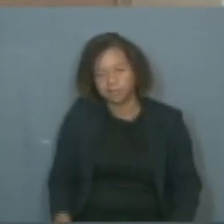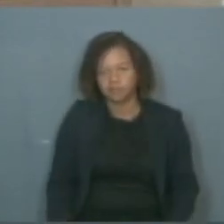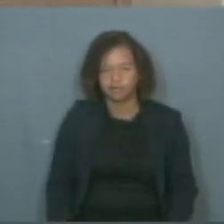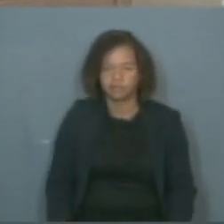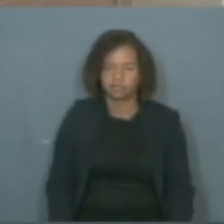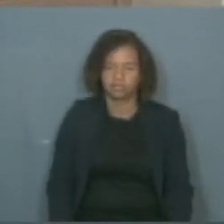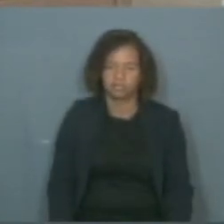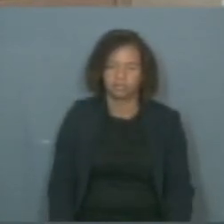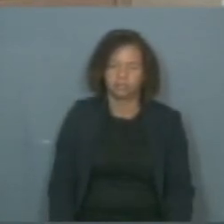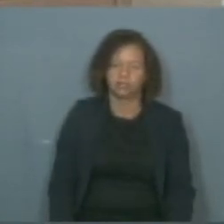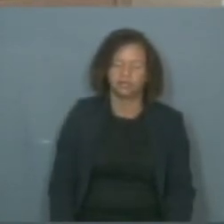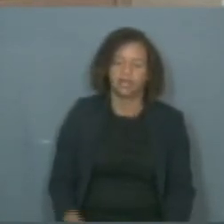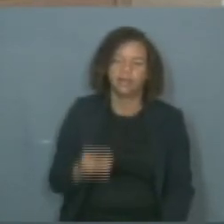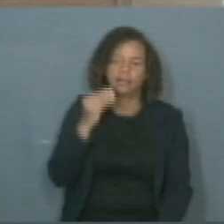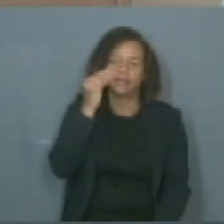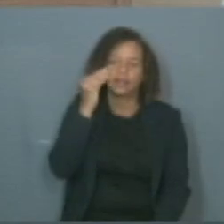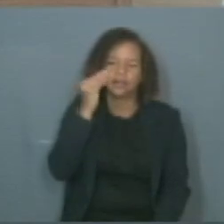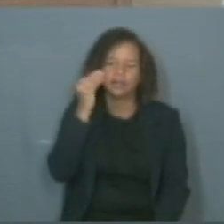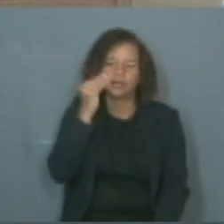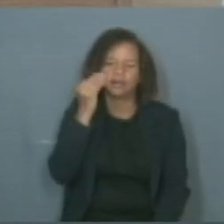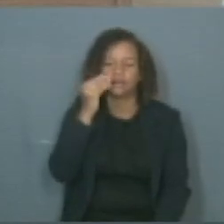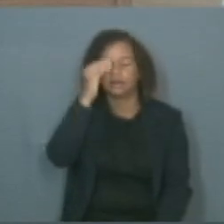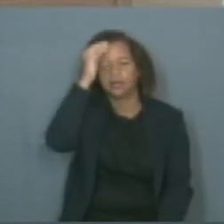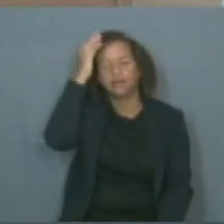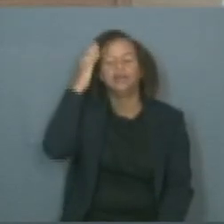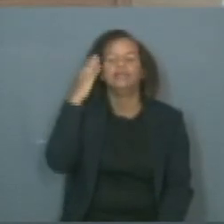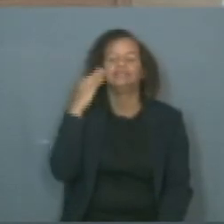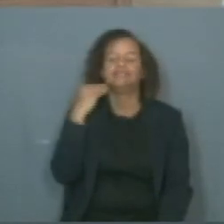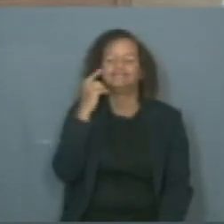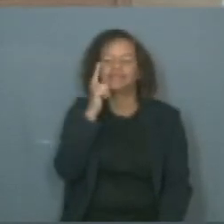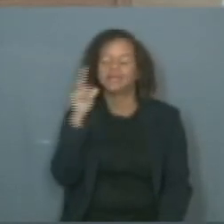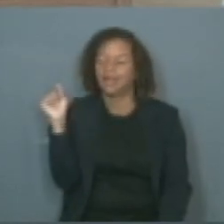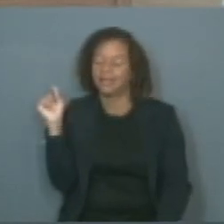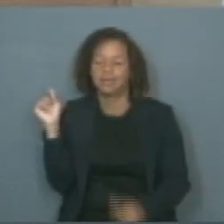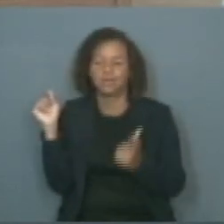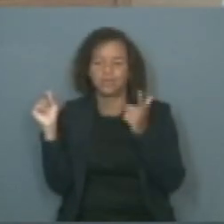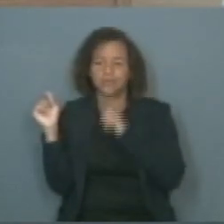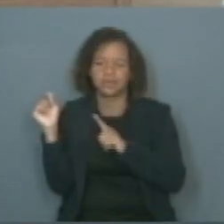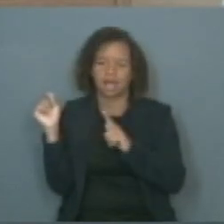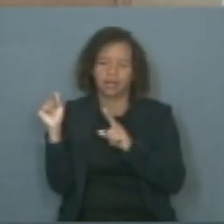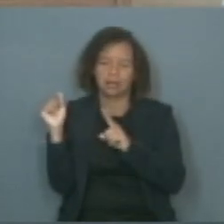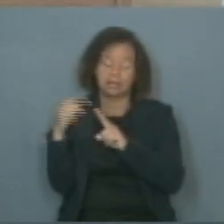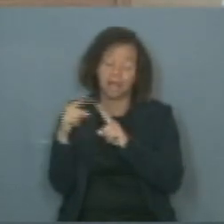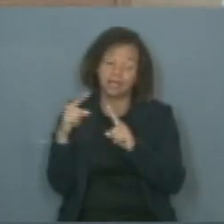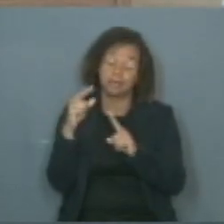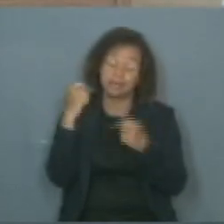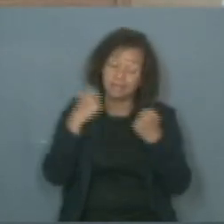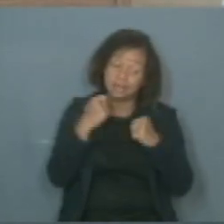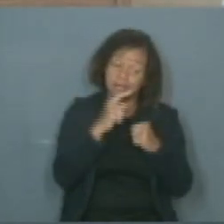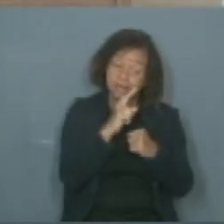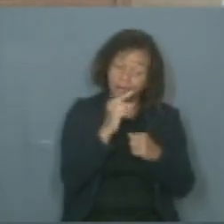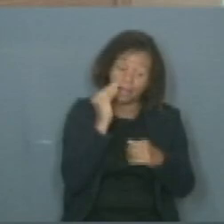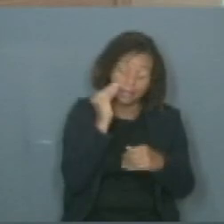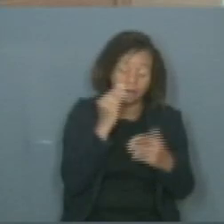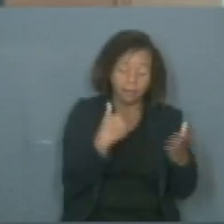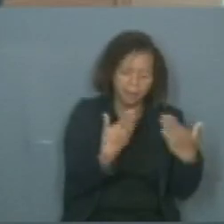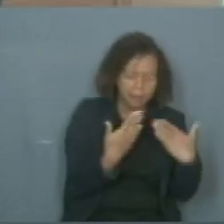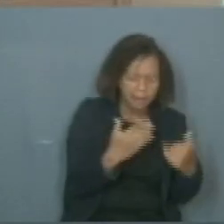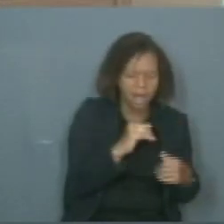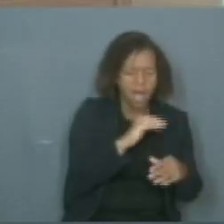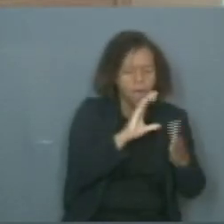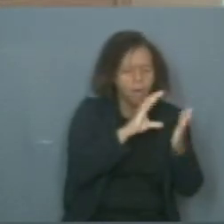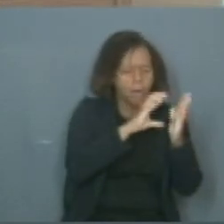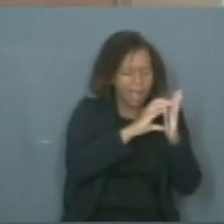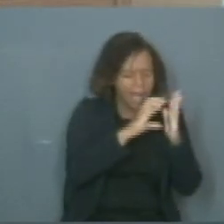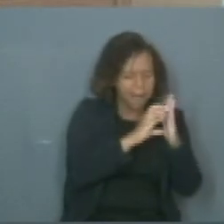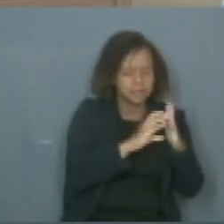assim, procura, de alguma maneira, sair, mas tem que ser da maneira da institucionalidade. Tem os CAPs, tem